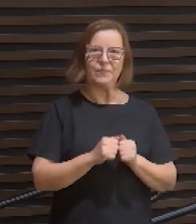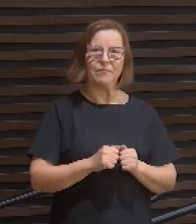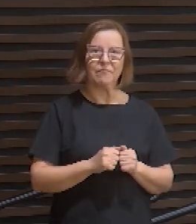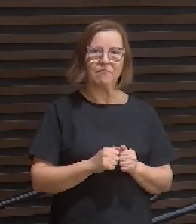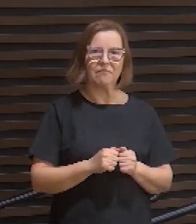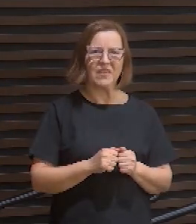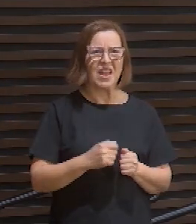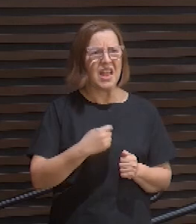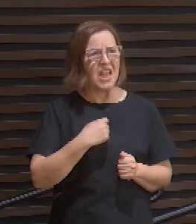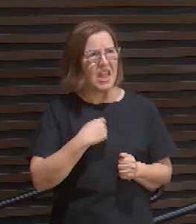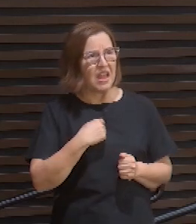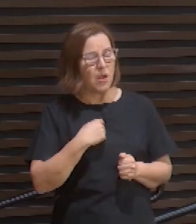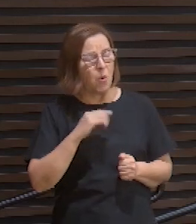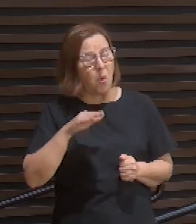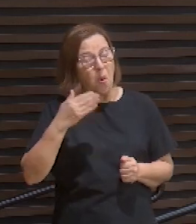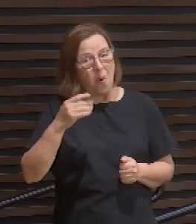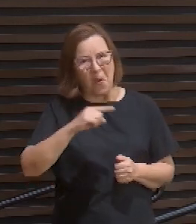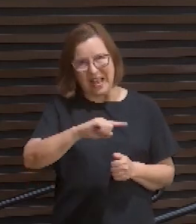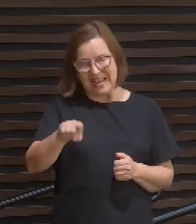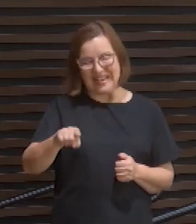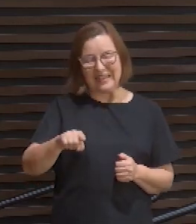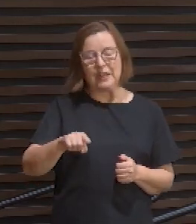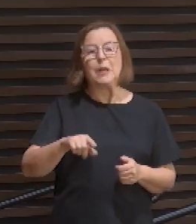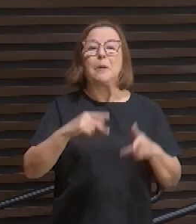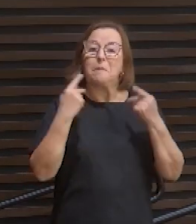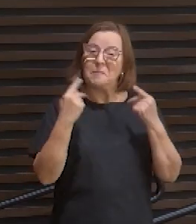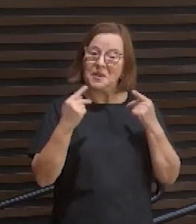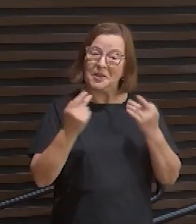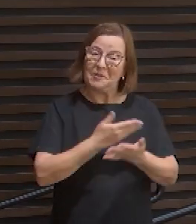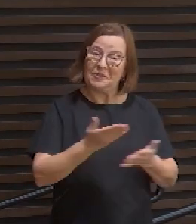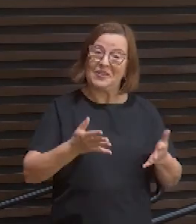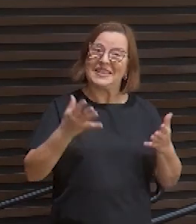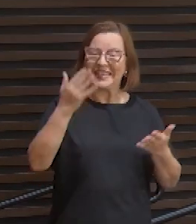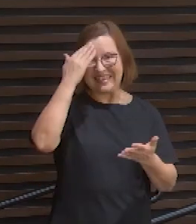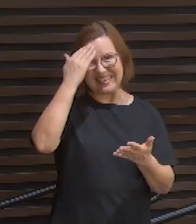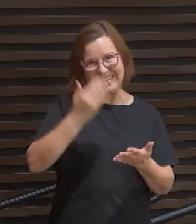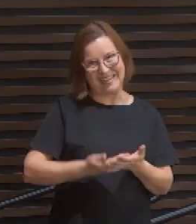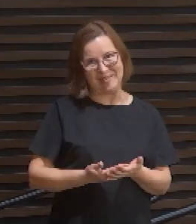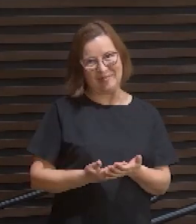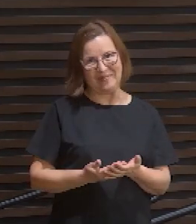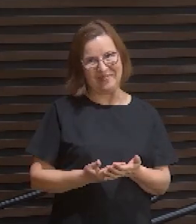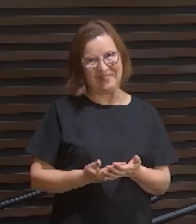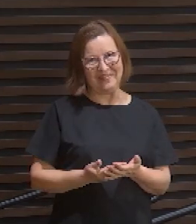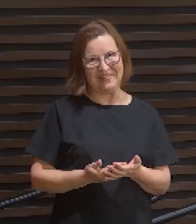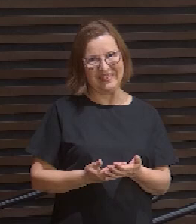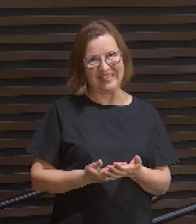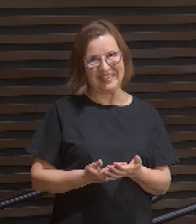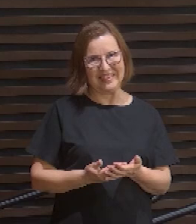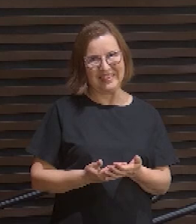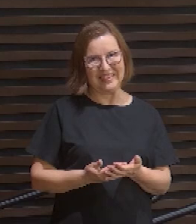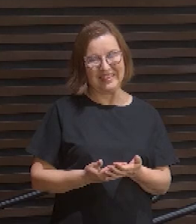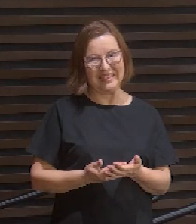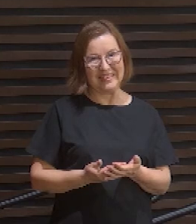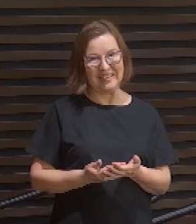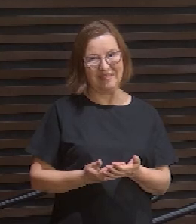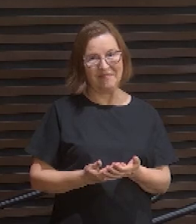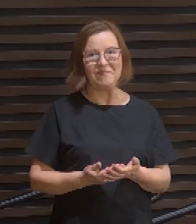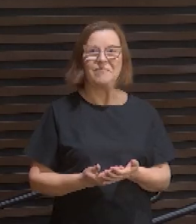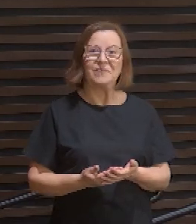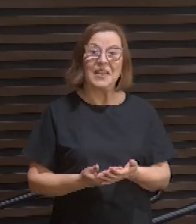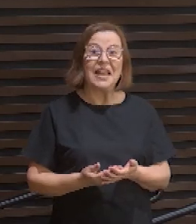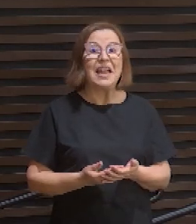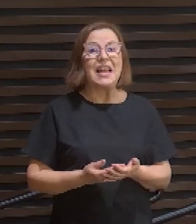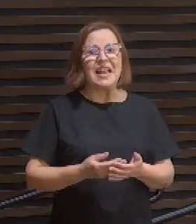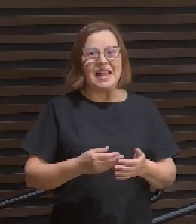sejam eles, assim pregamos e assim crestes. Ora, se é corrente pregar-se que Cristo